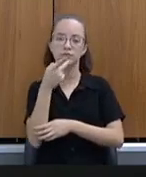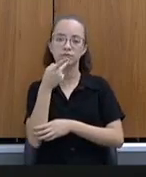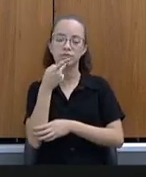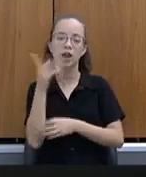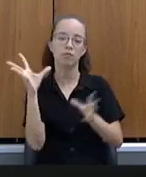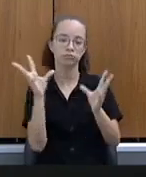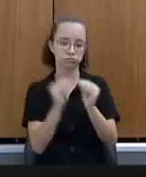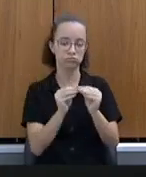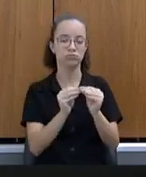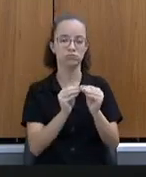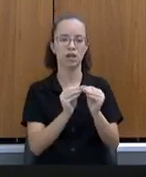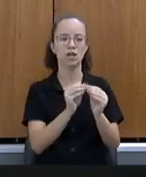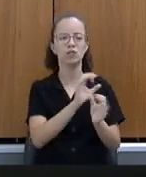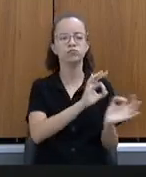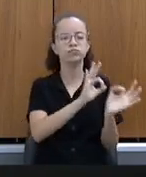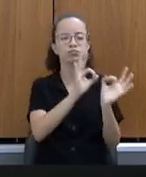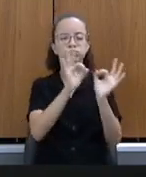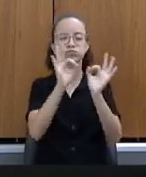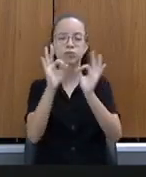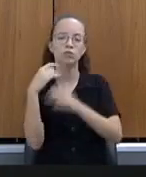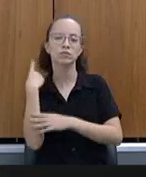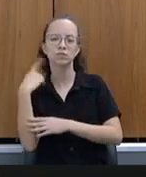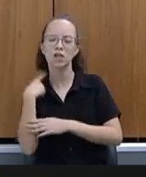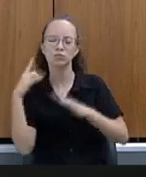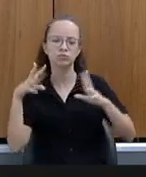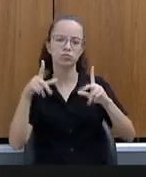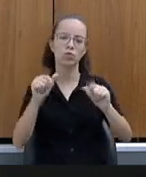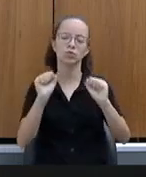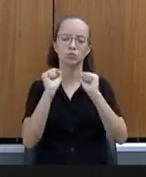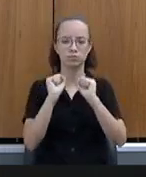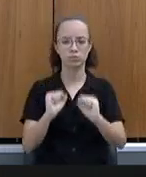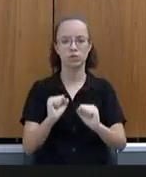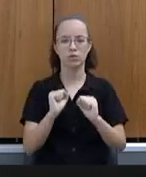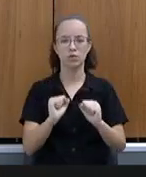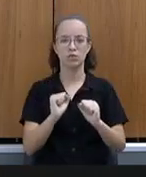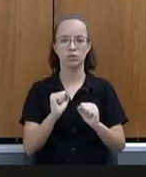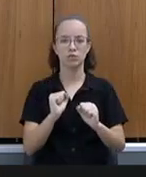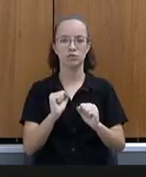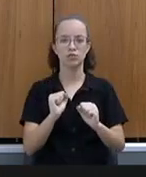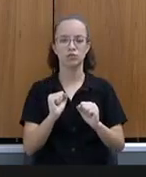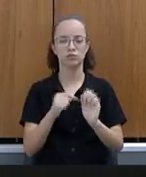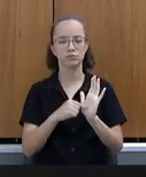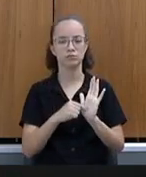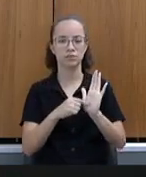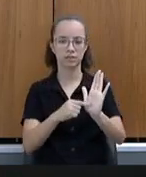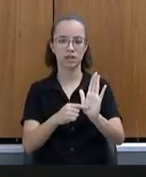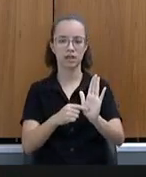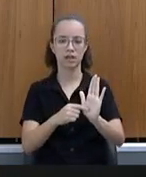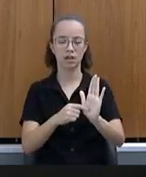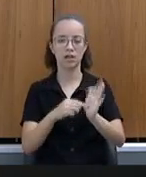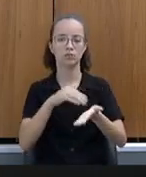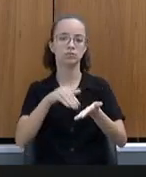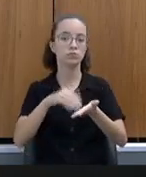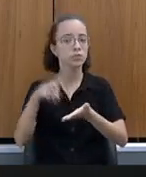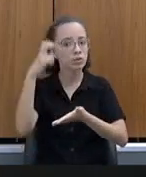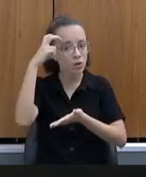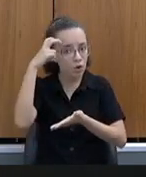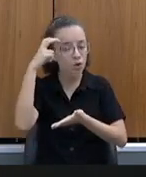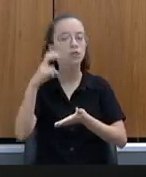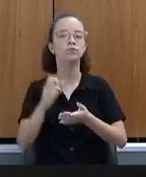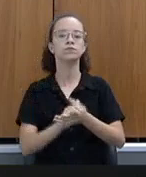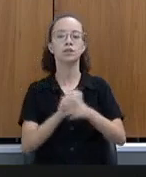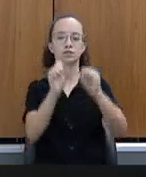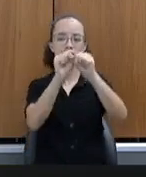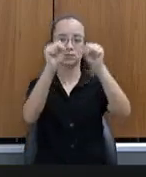no decorrer da reunião as deputados e deputados poderão apresentar na comissão de Cultura através da plataforma